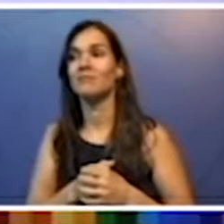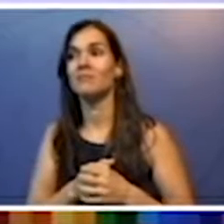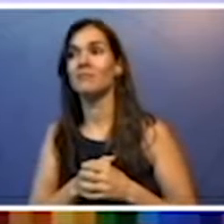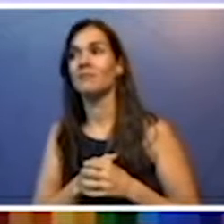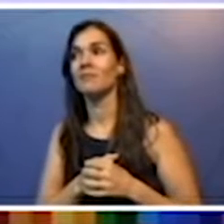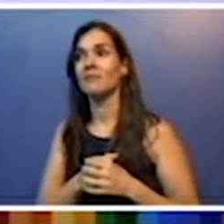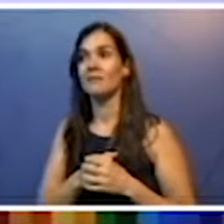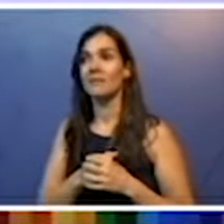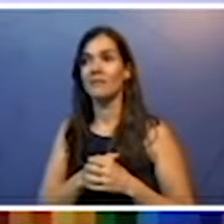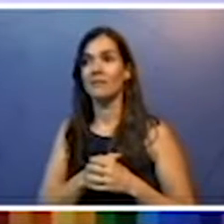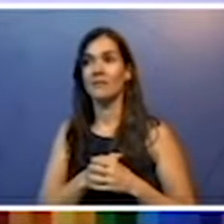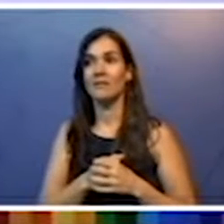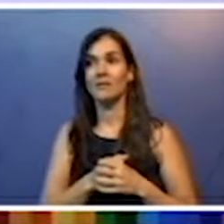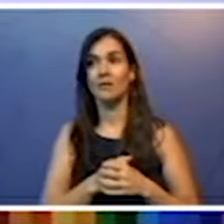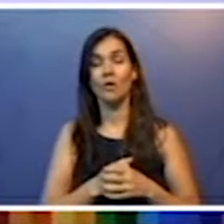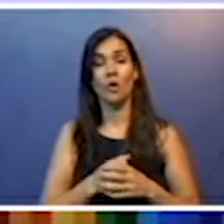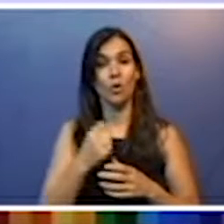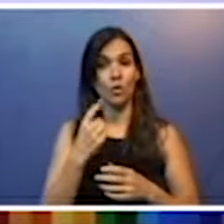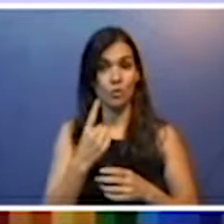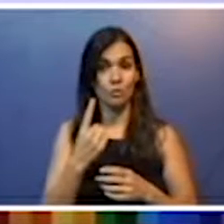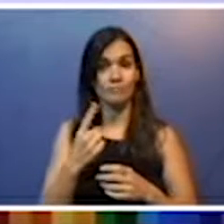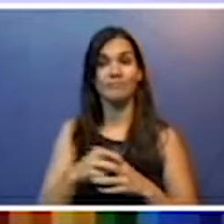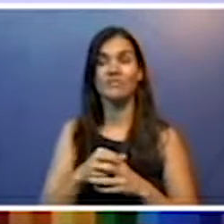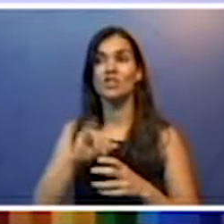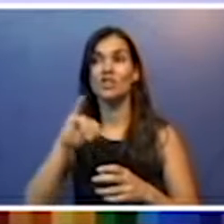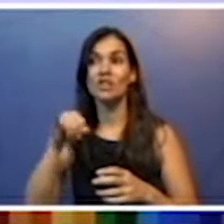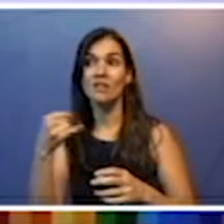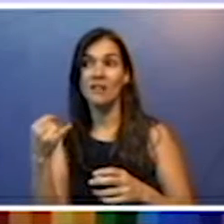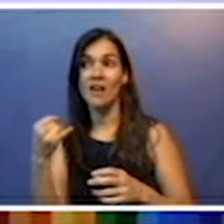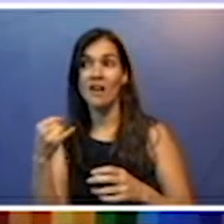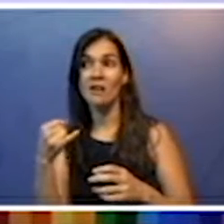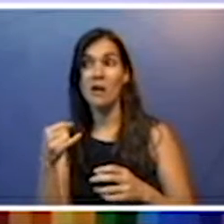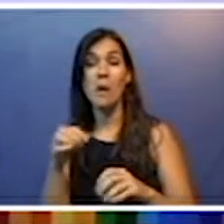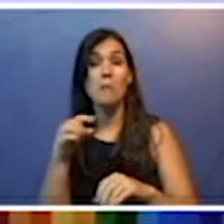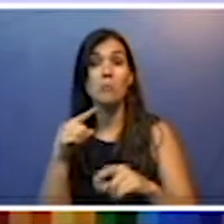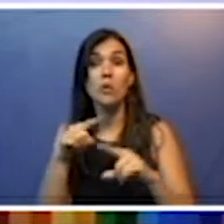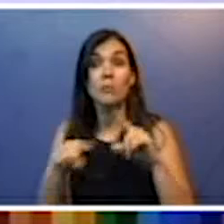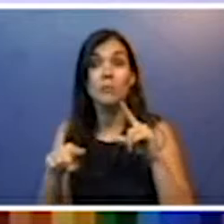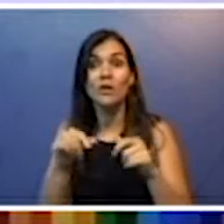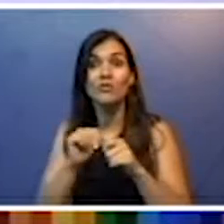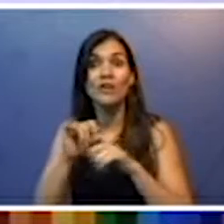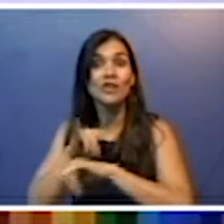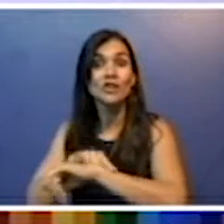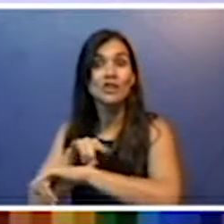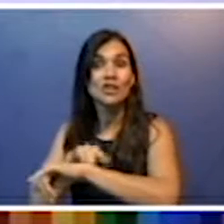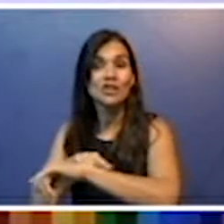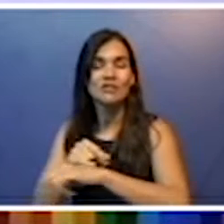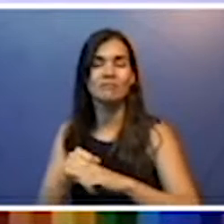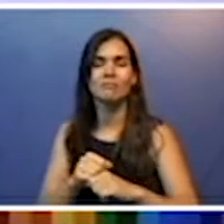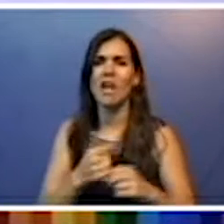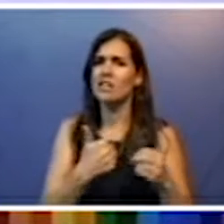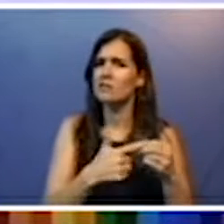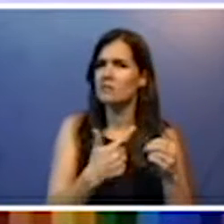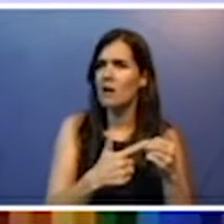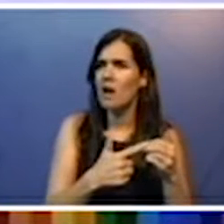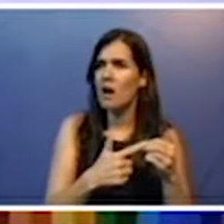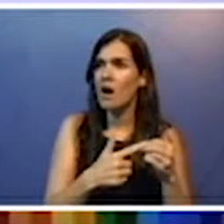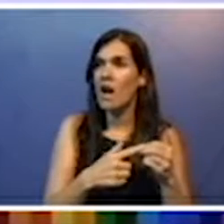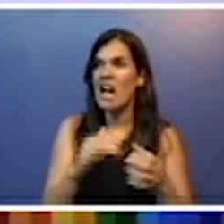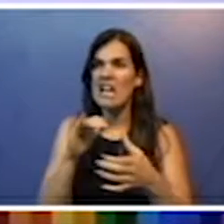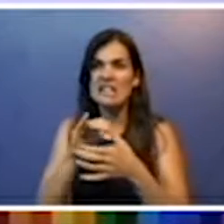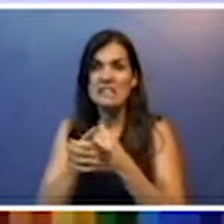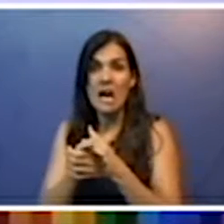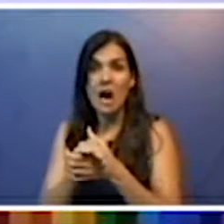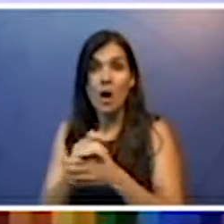Em Jataí é proibido fazer xixi. Em Catiporã é proibido casar com